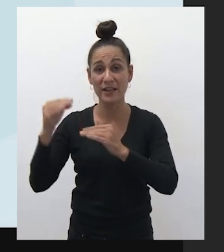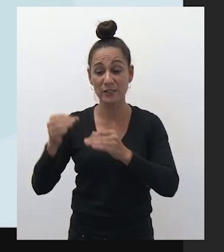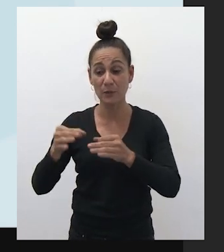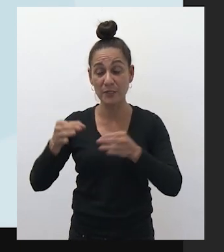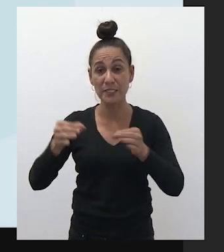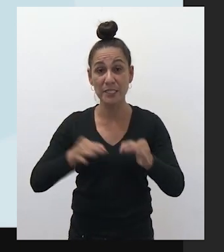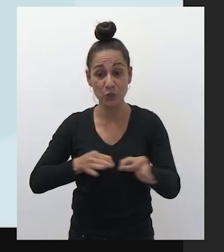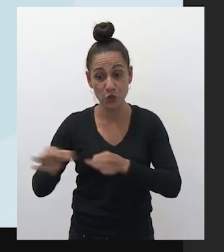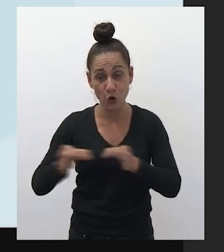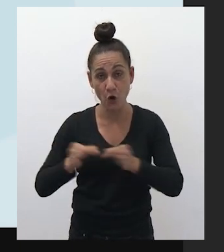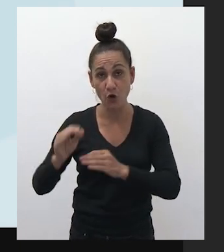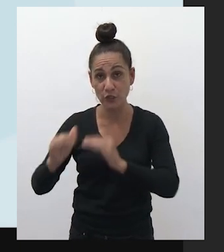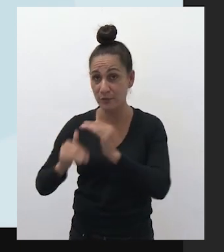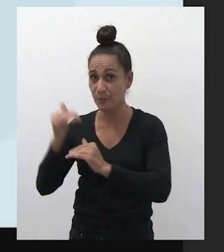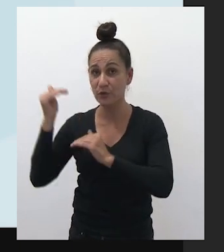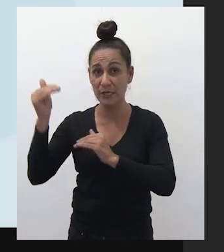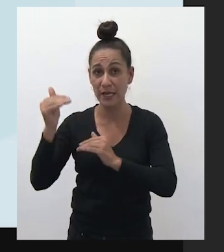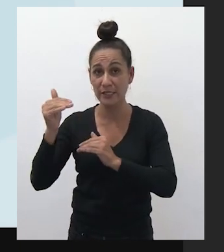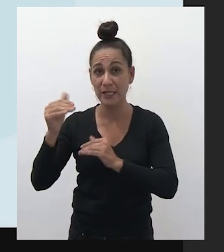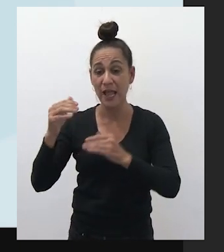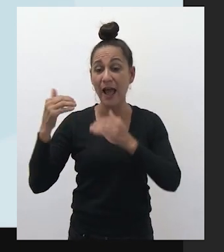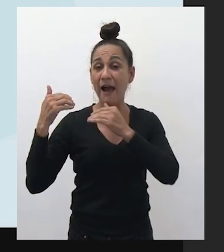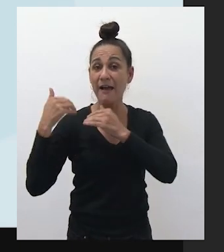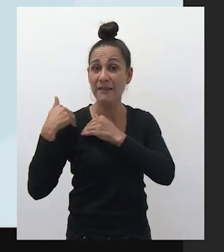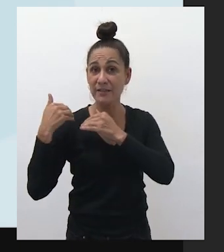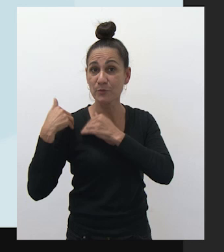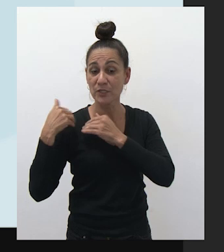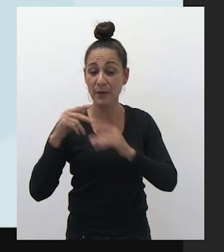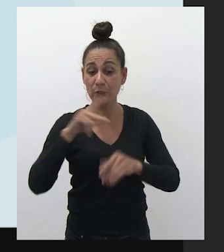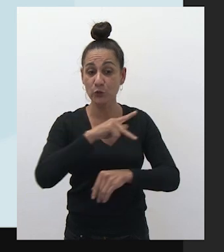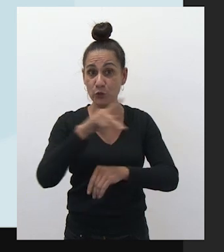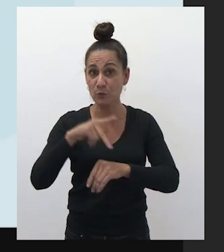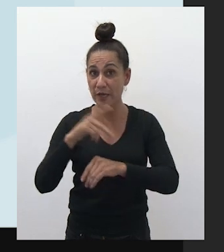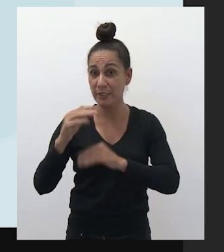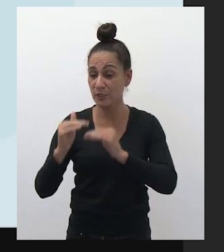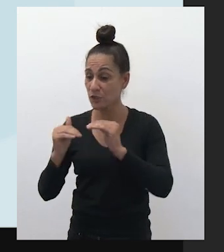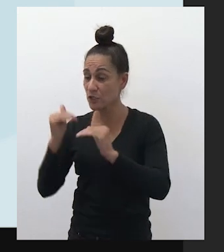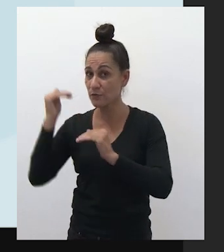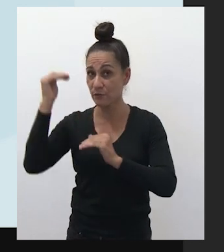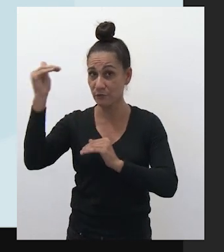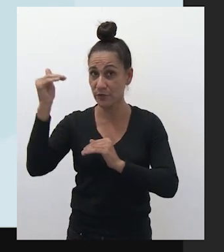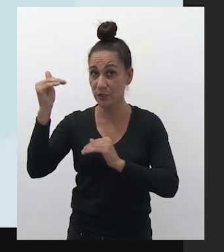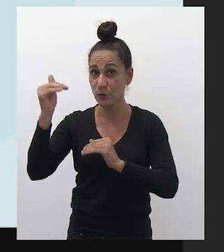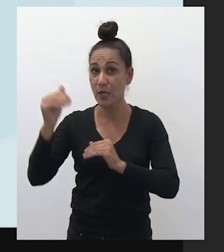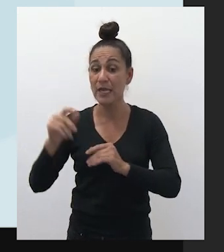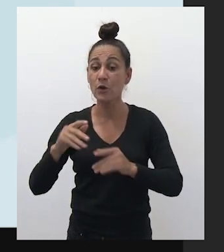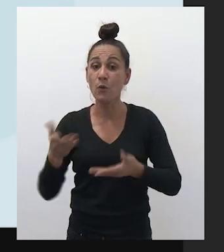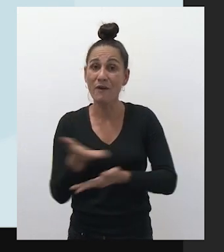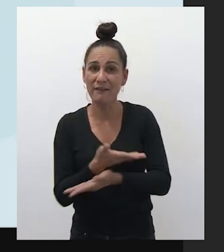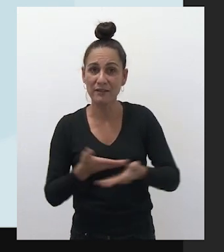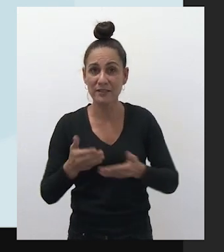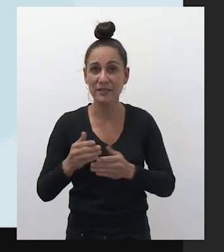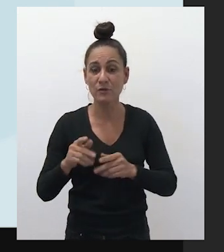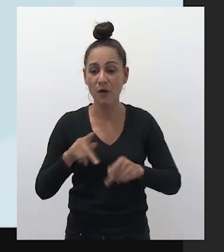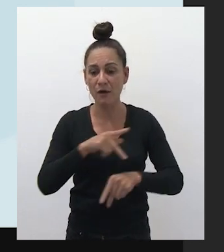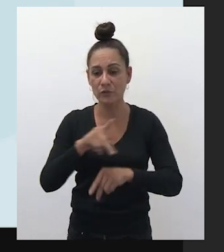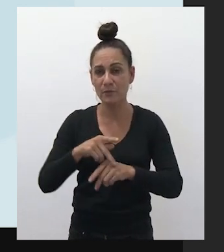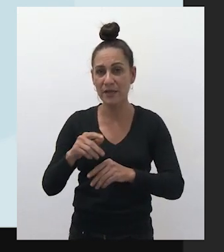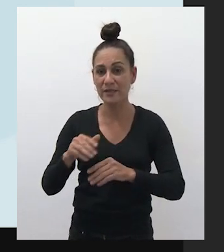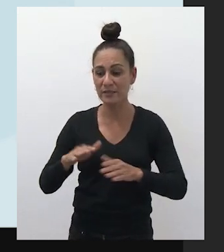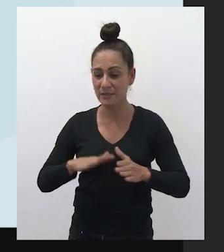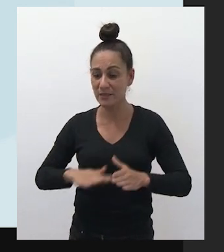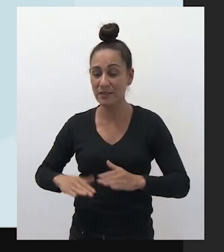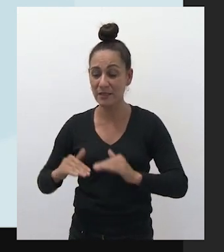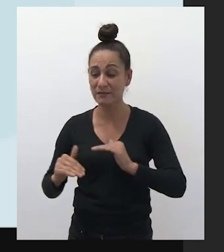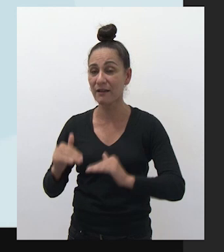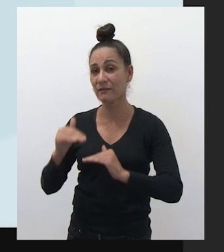da responsabilidade dos países desenvolvidos em relação aos países em desenvolvimento, para o alcance da